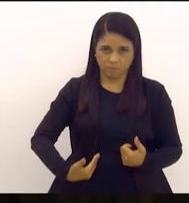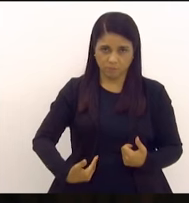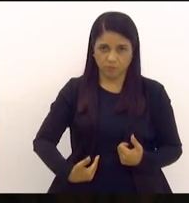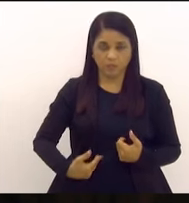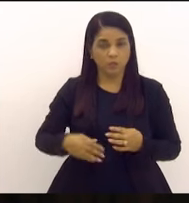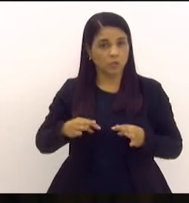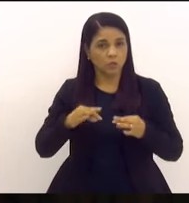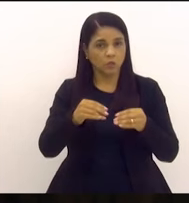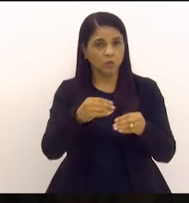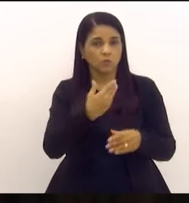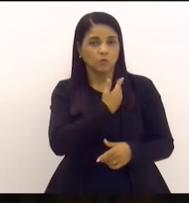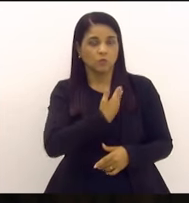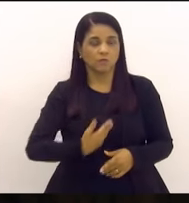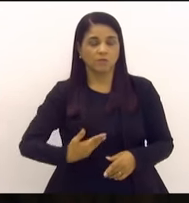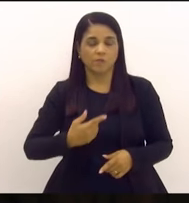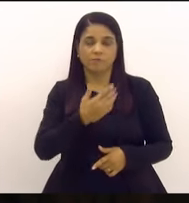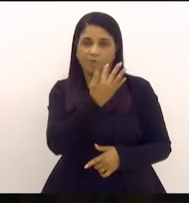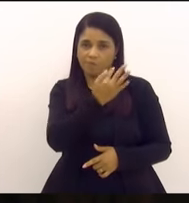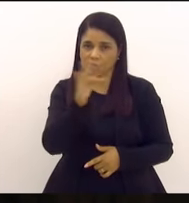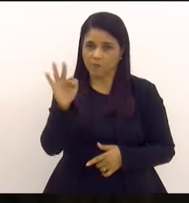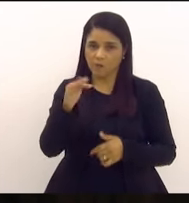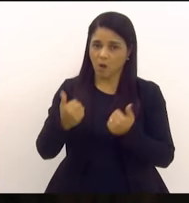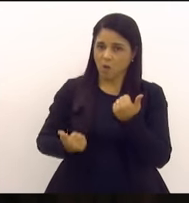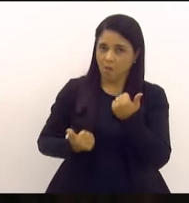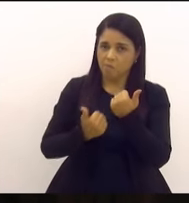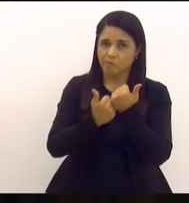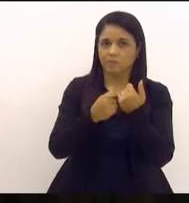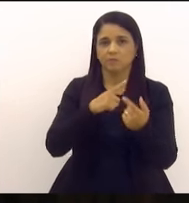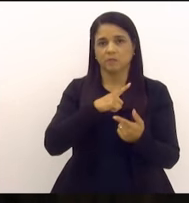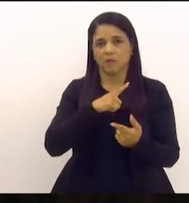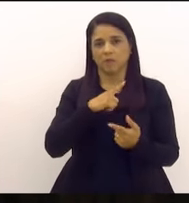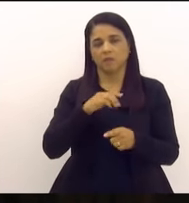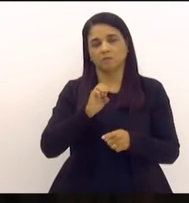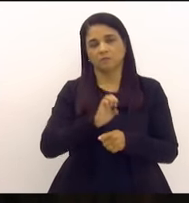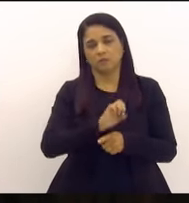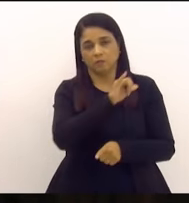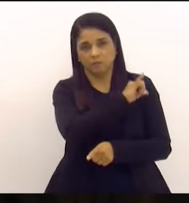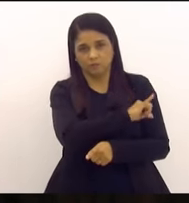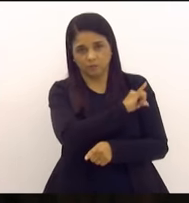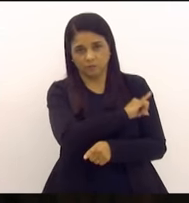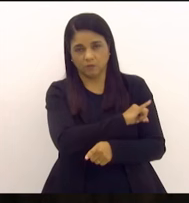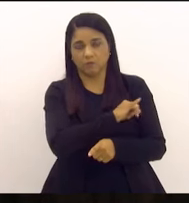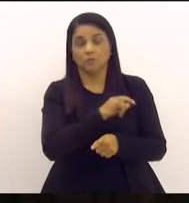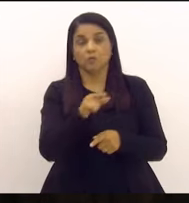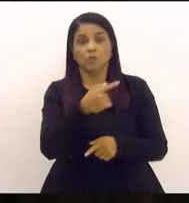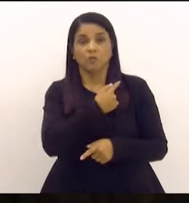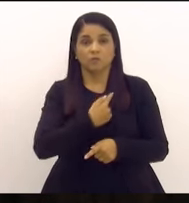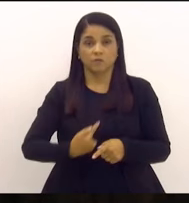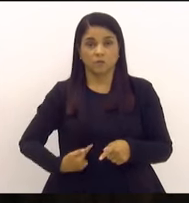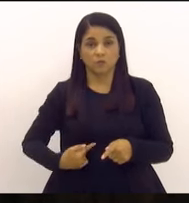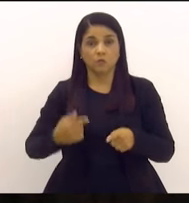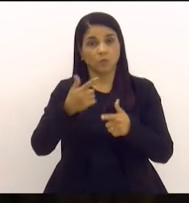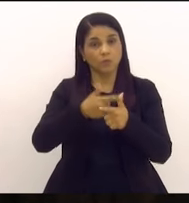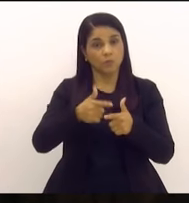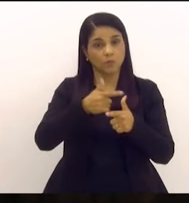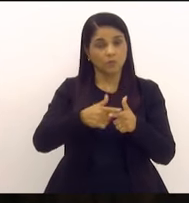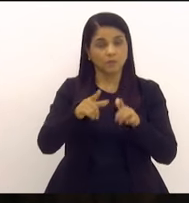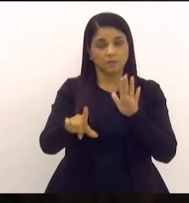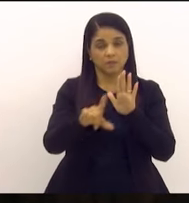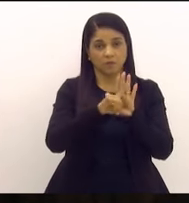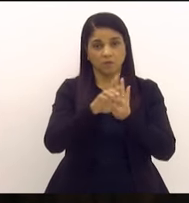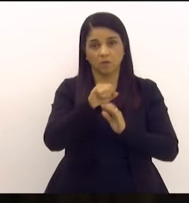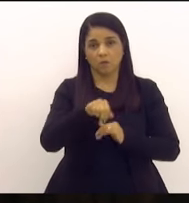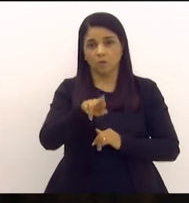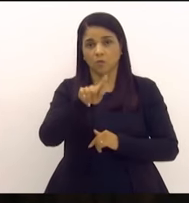aparato que o governo federal tem nos dado. Então, como a escolha do governador, de certa forma, colidia com esse problema da lei orgânica, e o